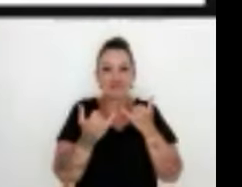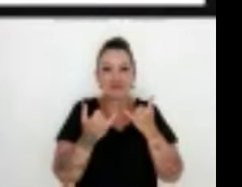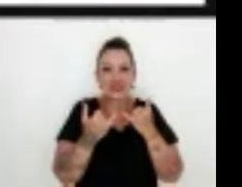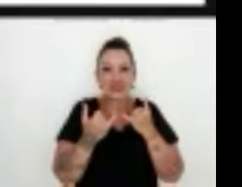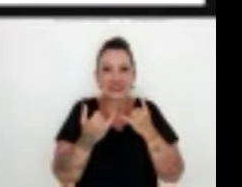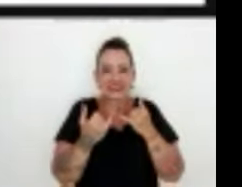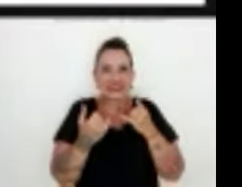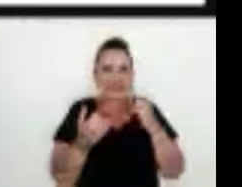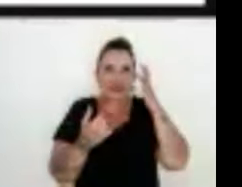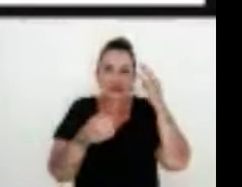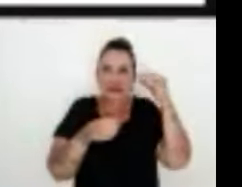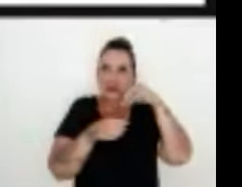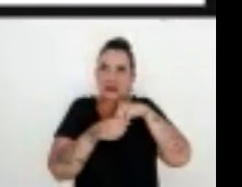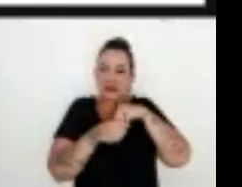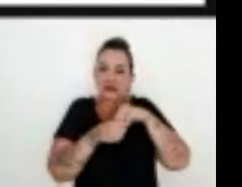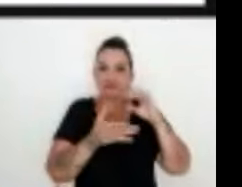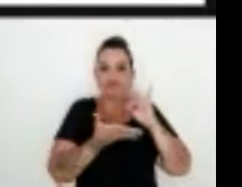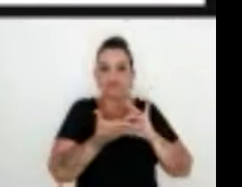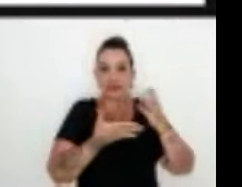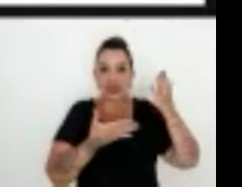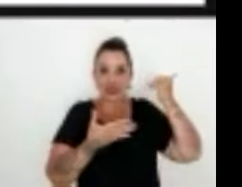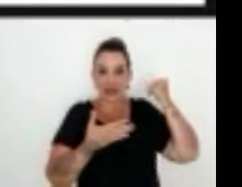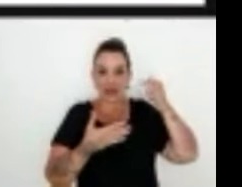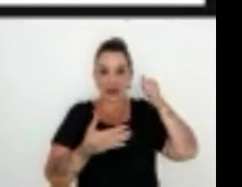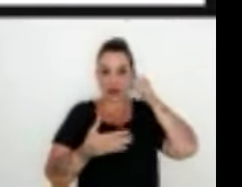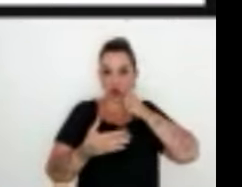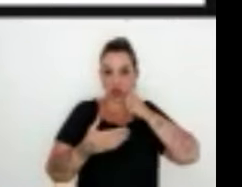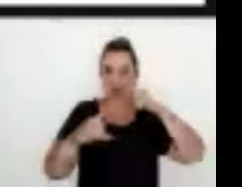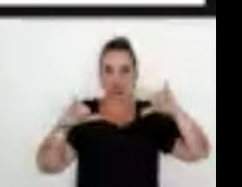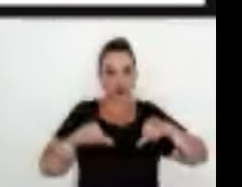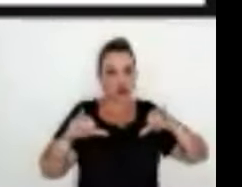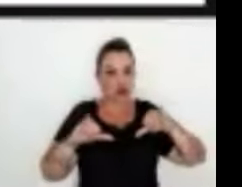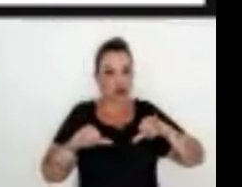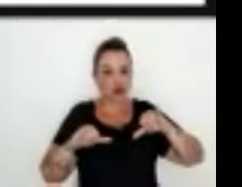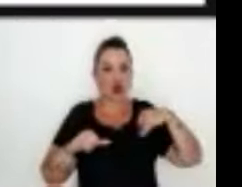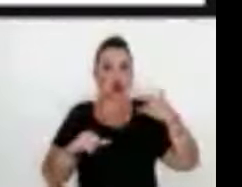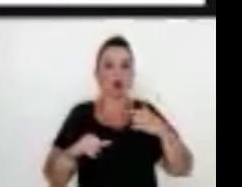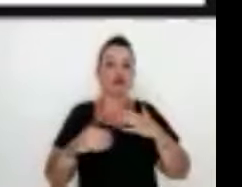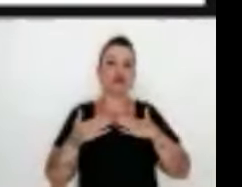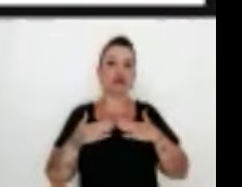Na realidade, antes de serem mulheres vítimas ou passivas,